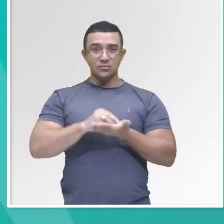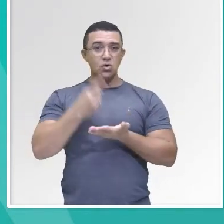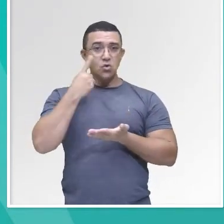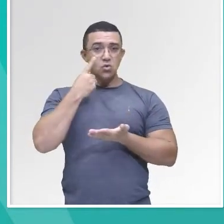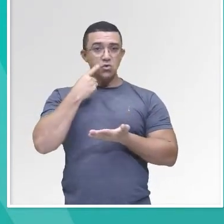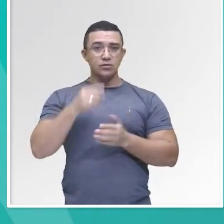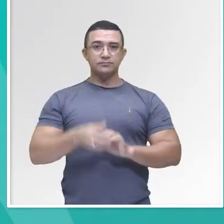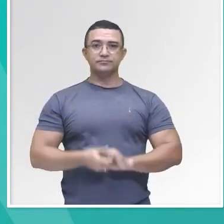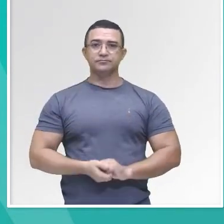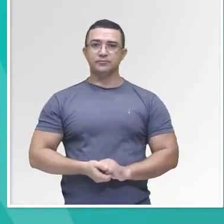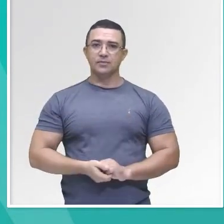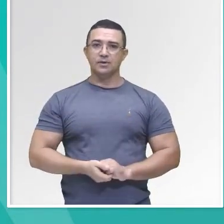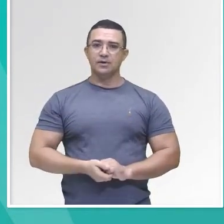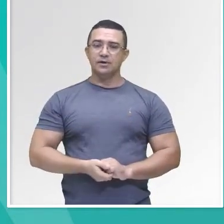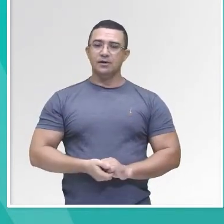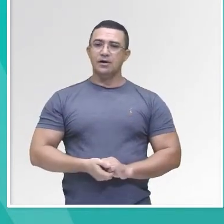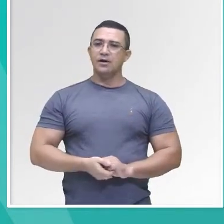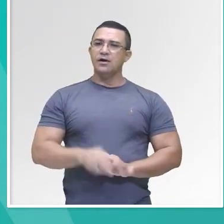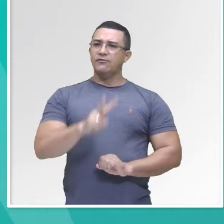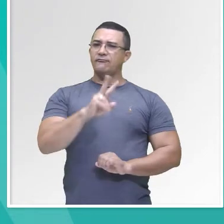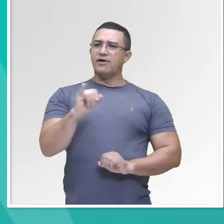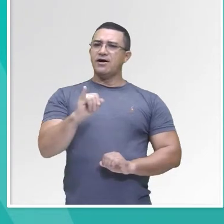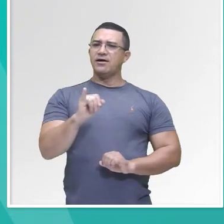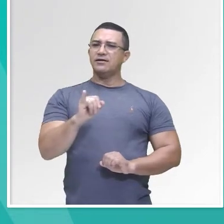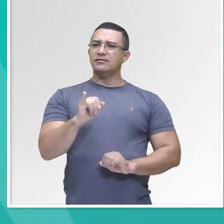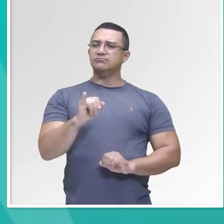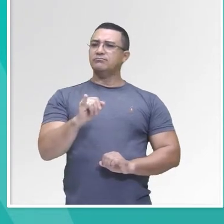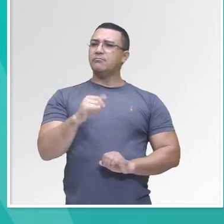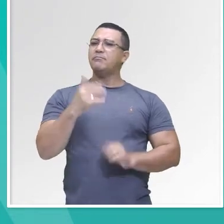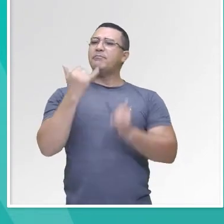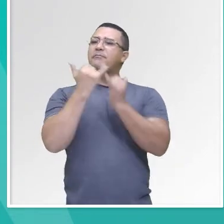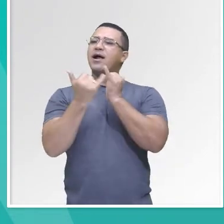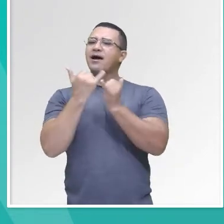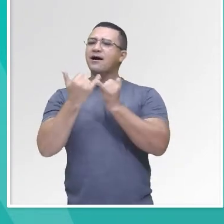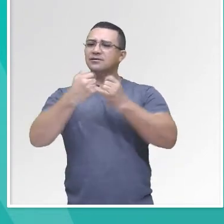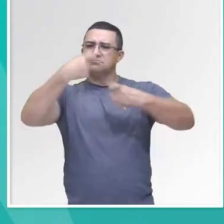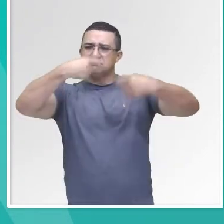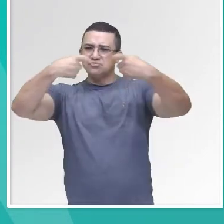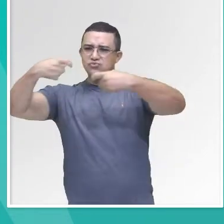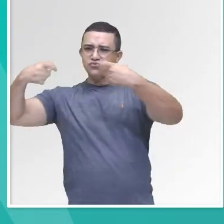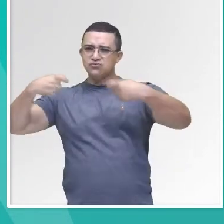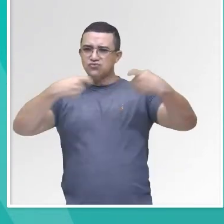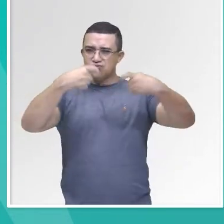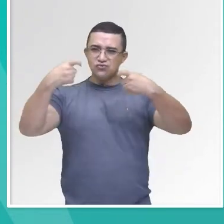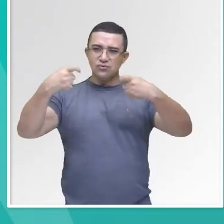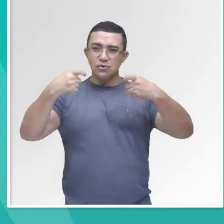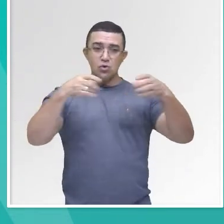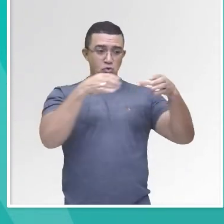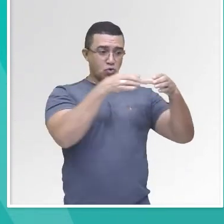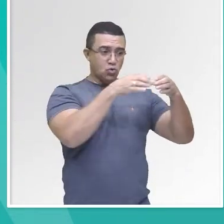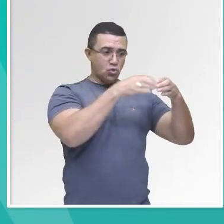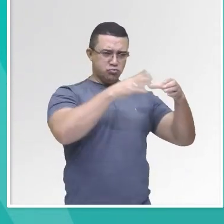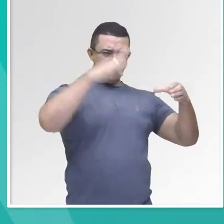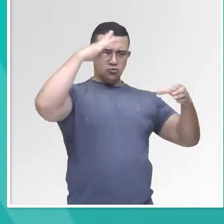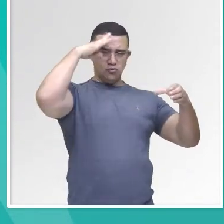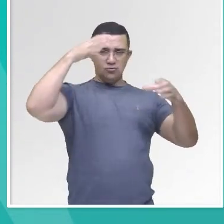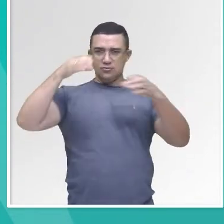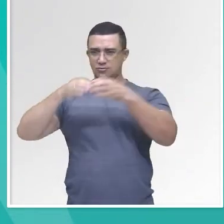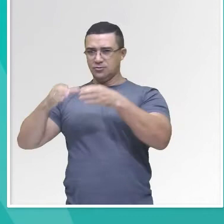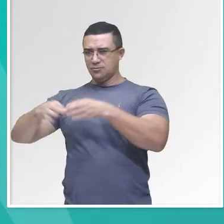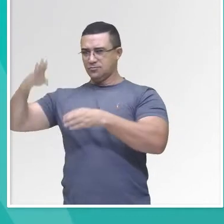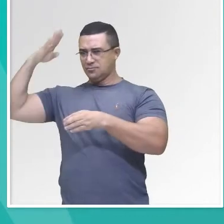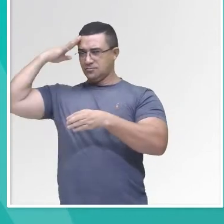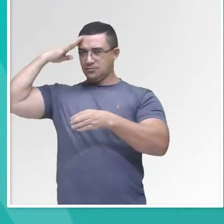jogo de xadrez, ele vai lembrar a batalha entre 2 exércitos. O exército